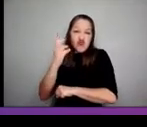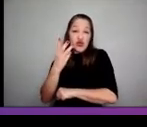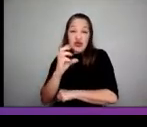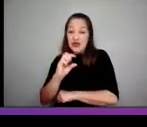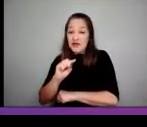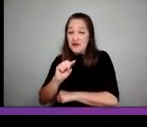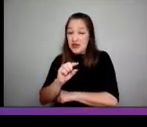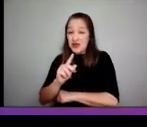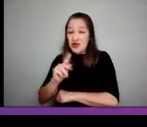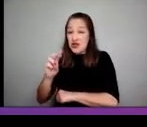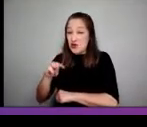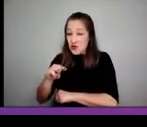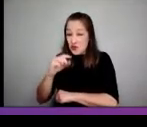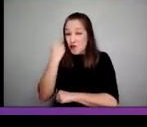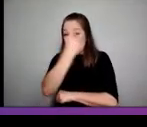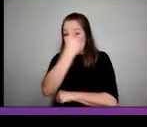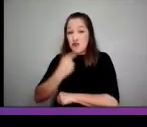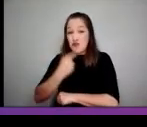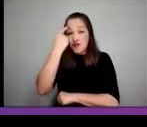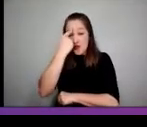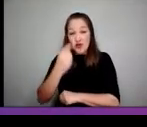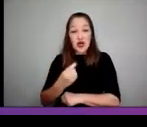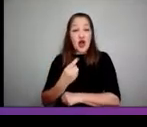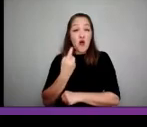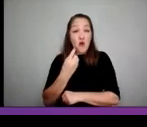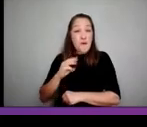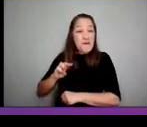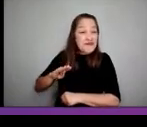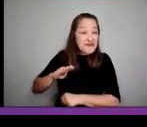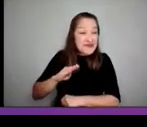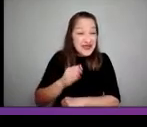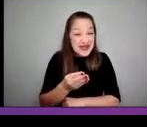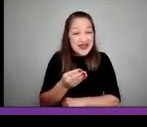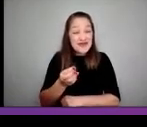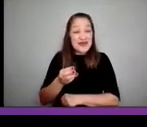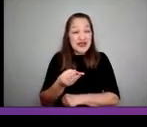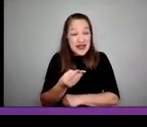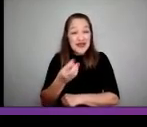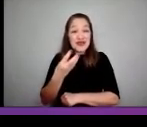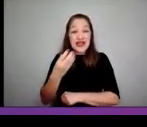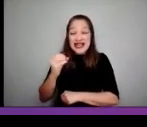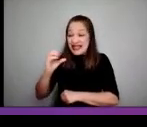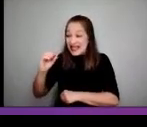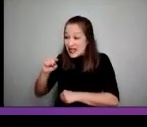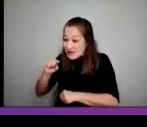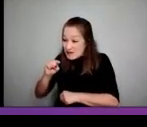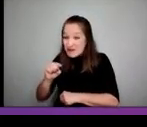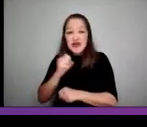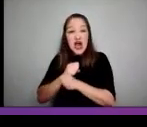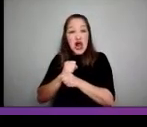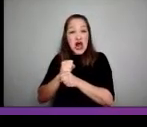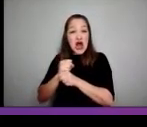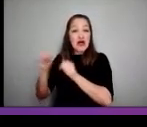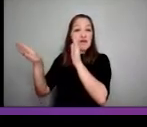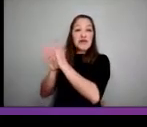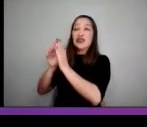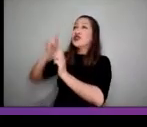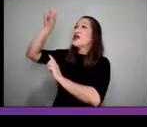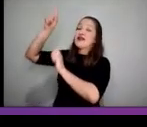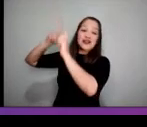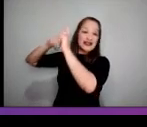que me 300 mil anos para chegar nesse lugar e por isso para mim é fantástico pensar que é nesta realidade que eu estou imerso né